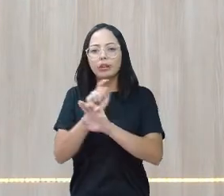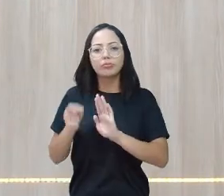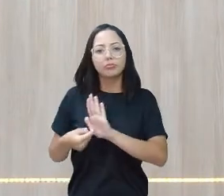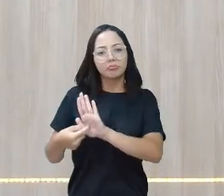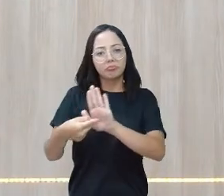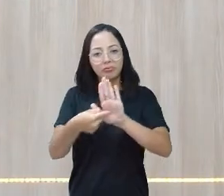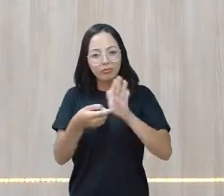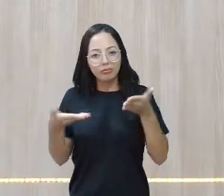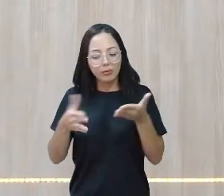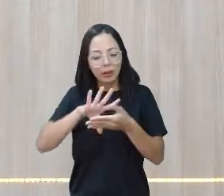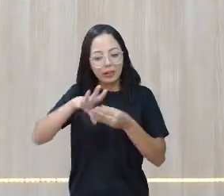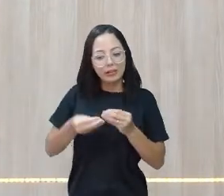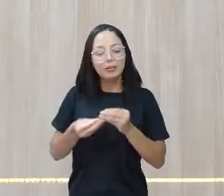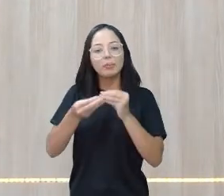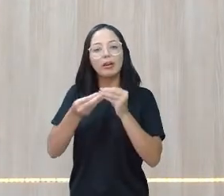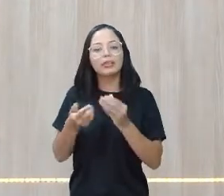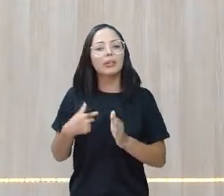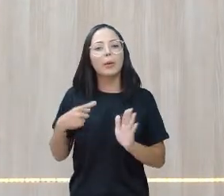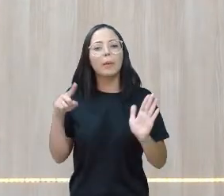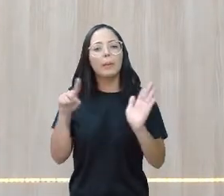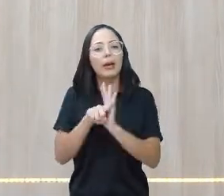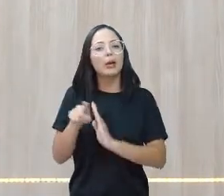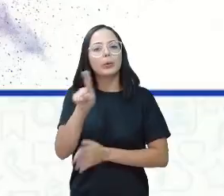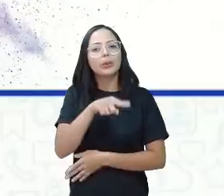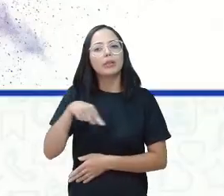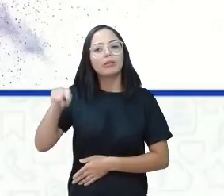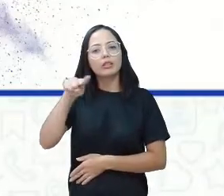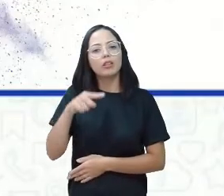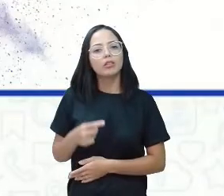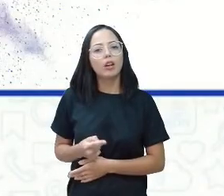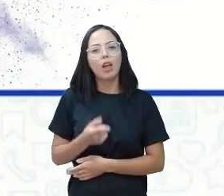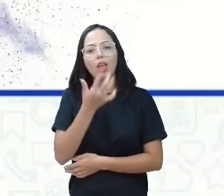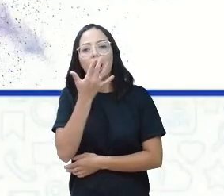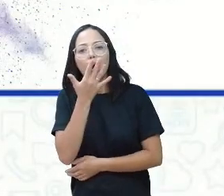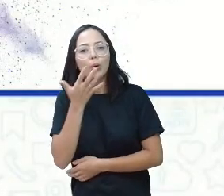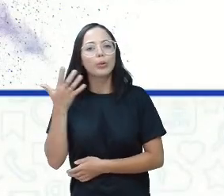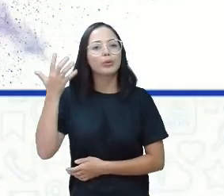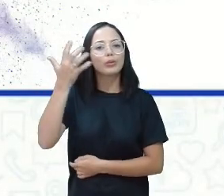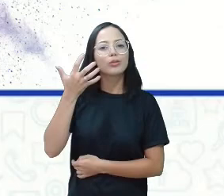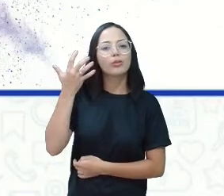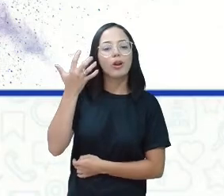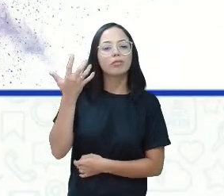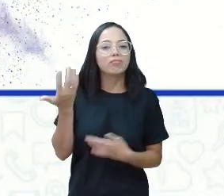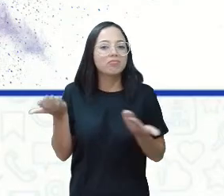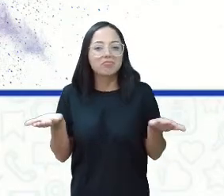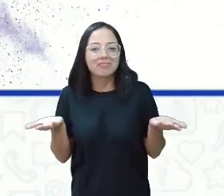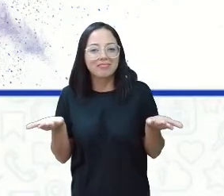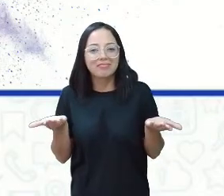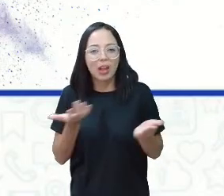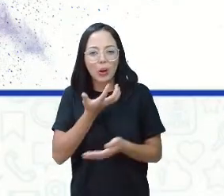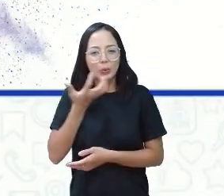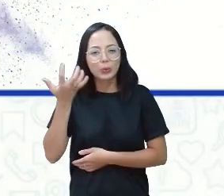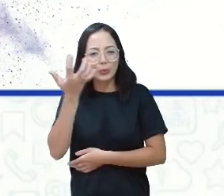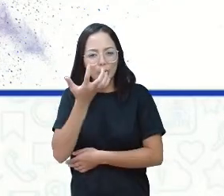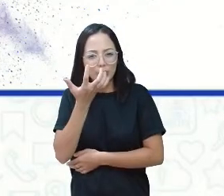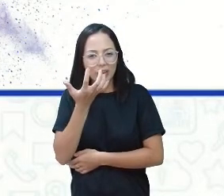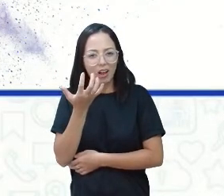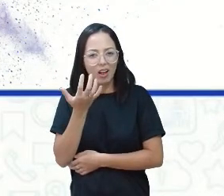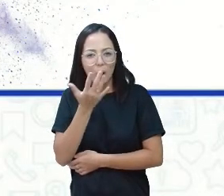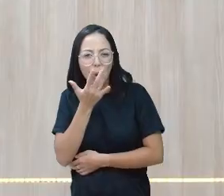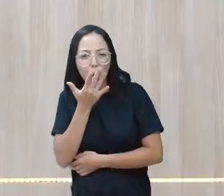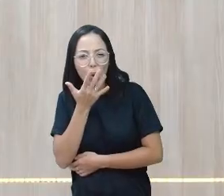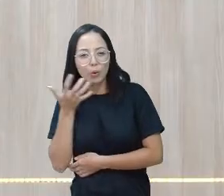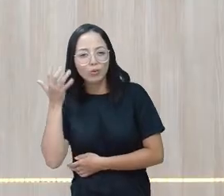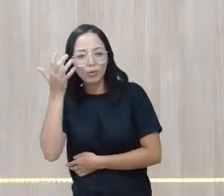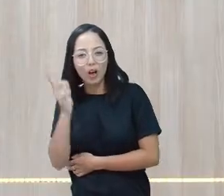mais hoje, né? E aí eu pergunto a vocês, e a cor do som? E aí, minha gente, o som tem cor?